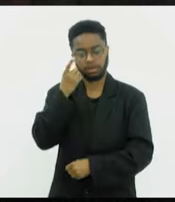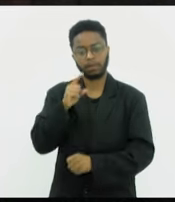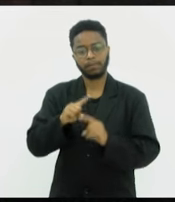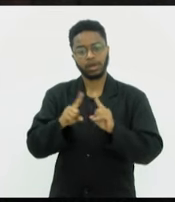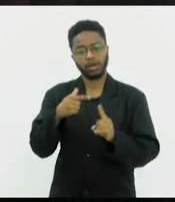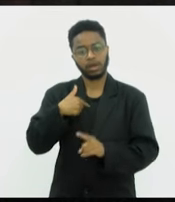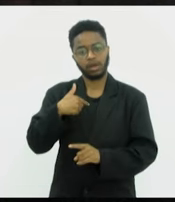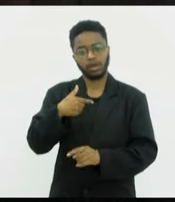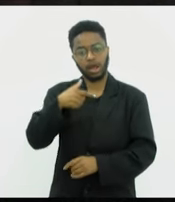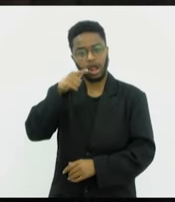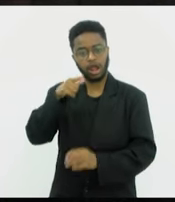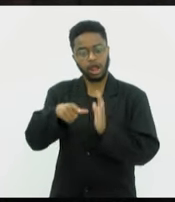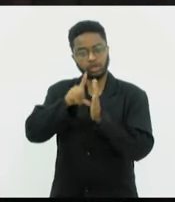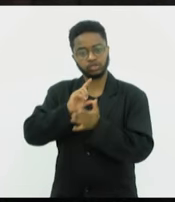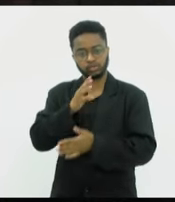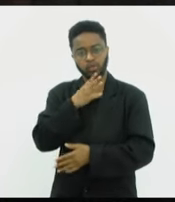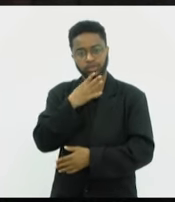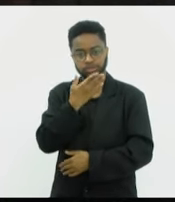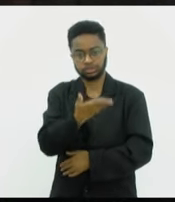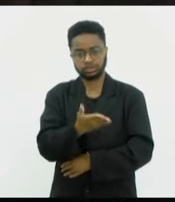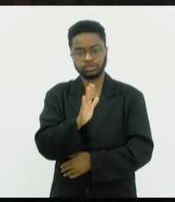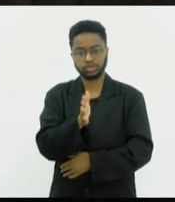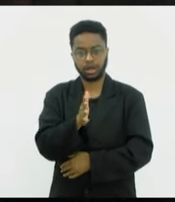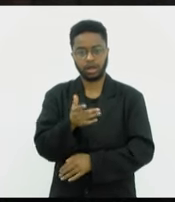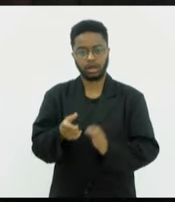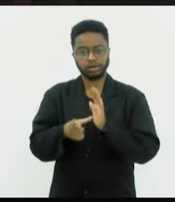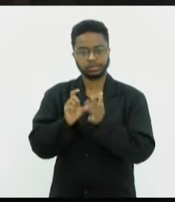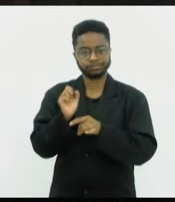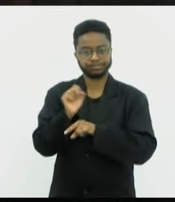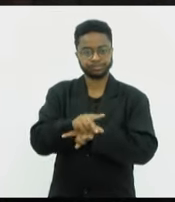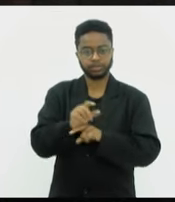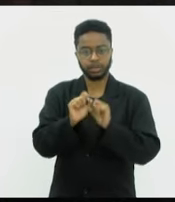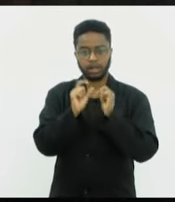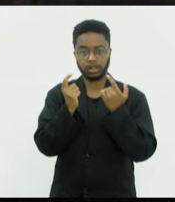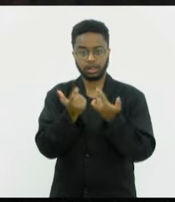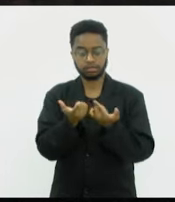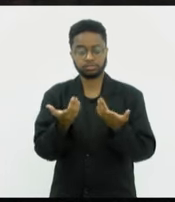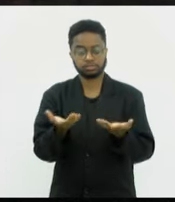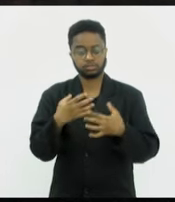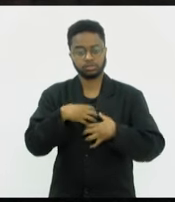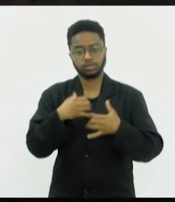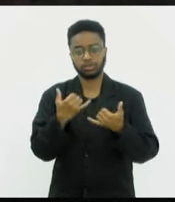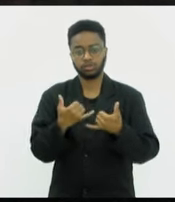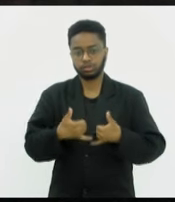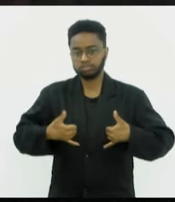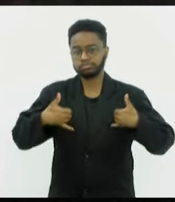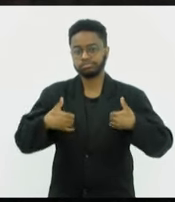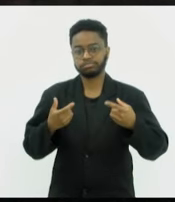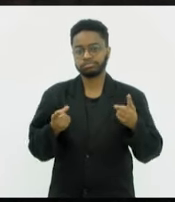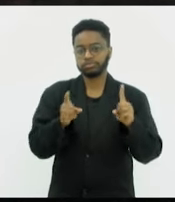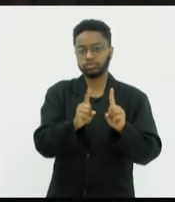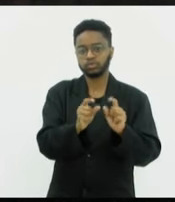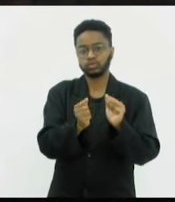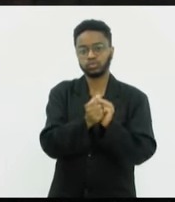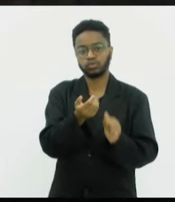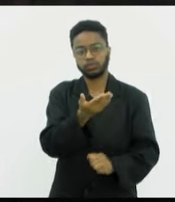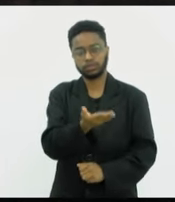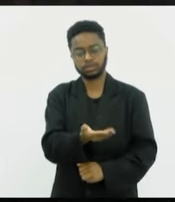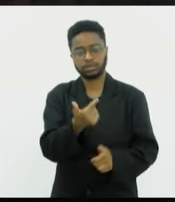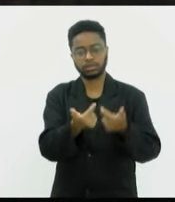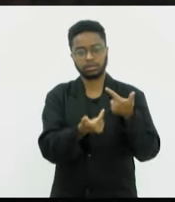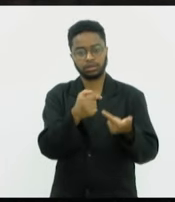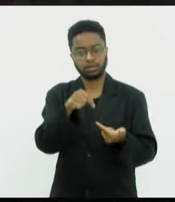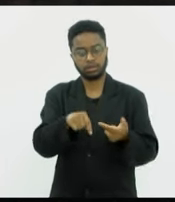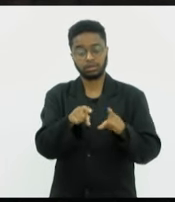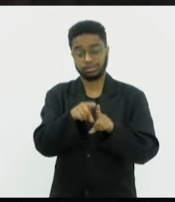escutava falar do senhor muito antes de chegar na Assembleia Legislativa, e hoje é uma honra ombrear aqui com o senhor nos trabalhos, e mais